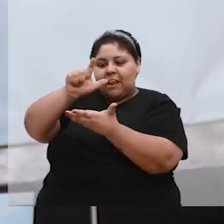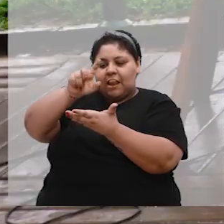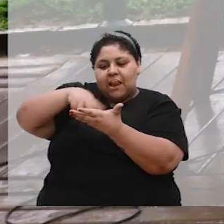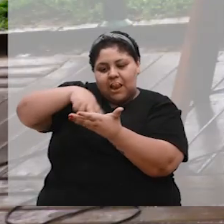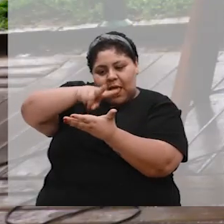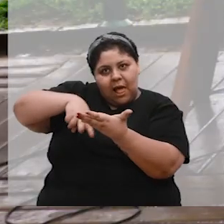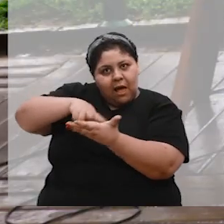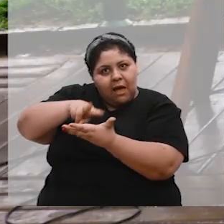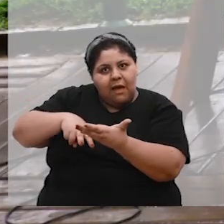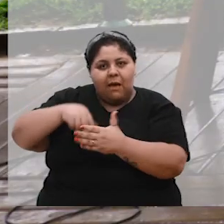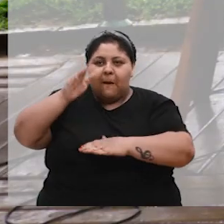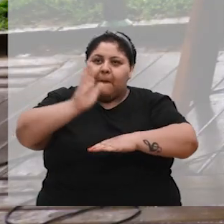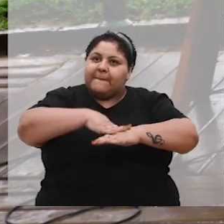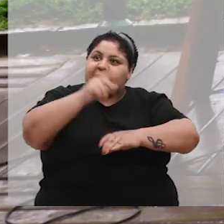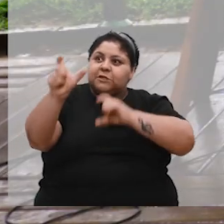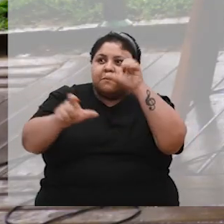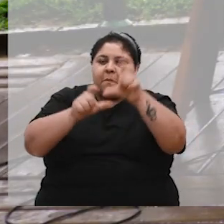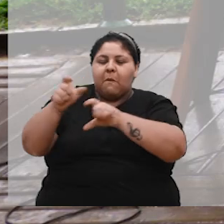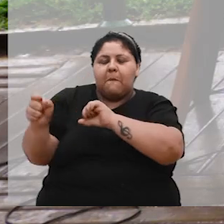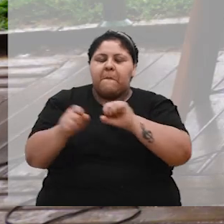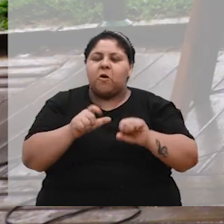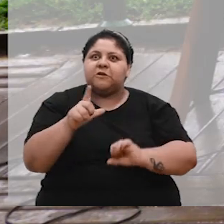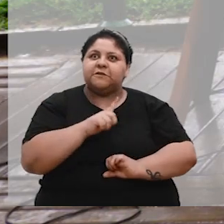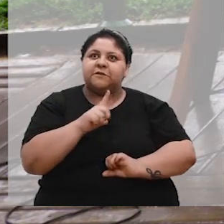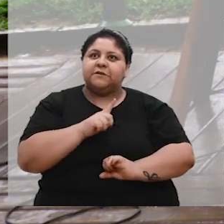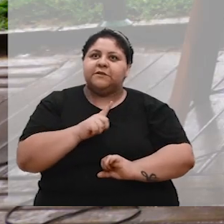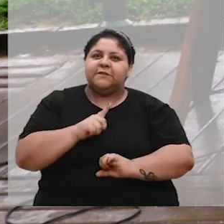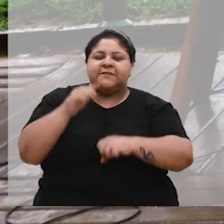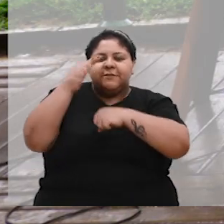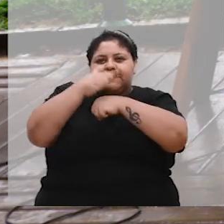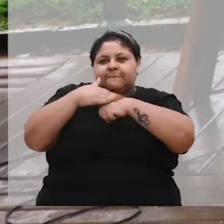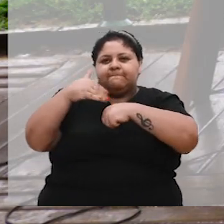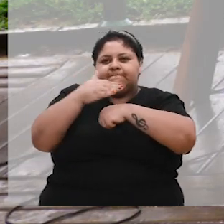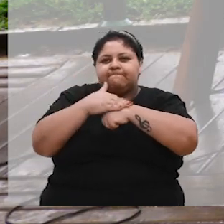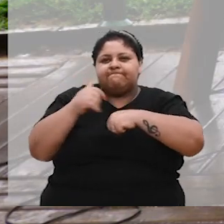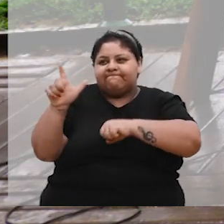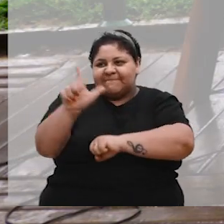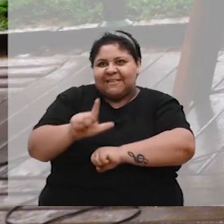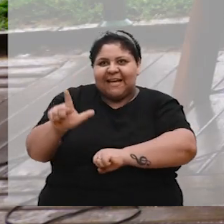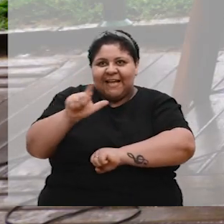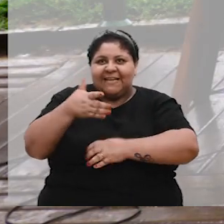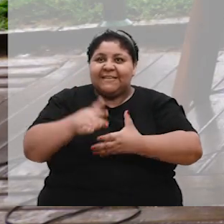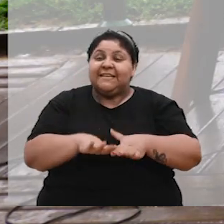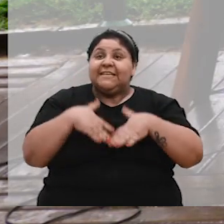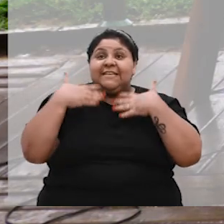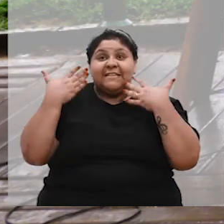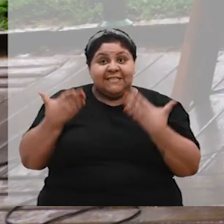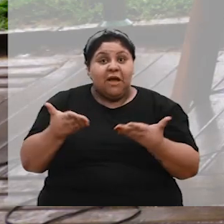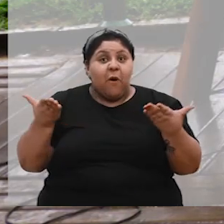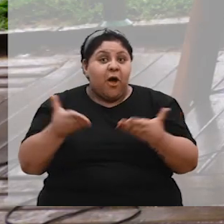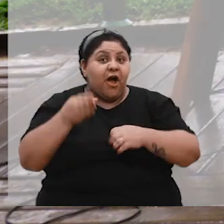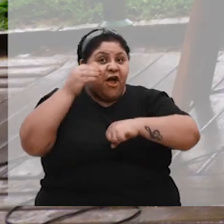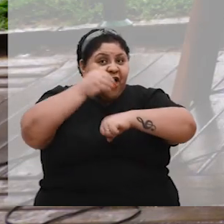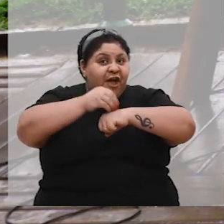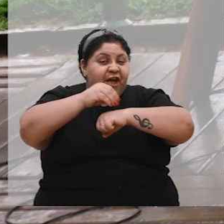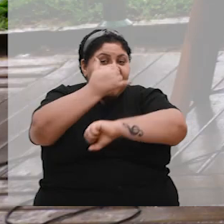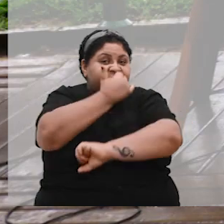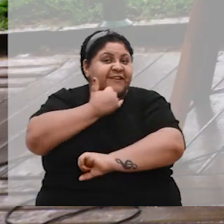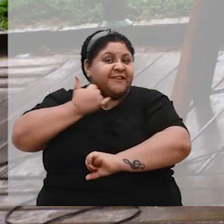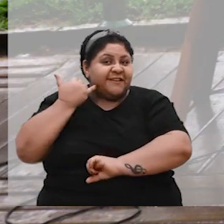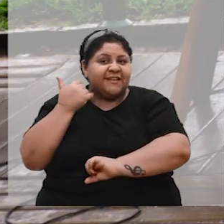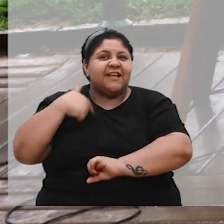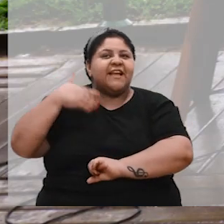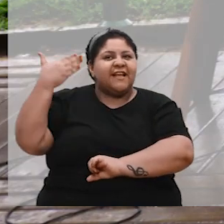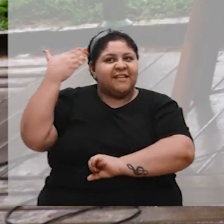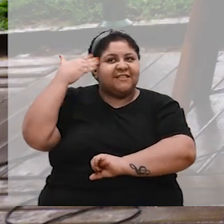mais leitores, né, possam ter esse carinho da literatura. Então fica aqui a dica do Frei Jaime, que eu sei que ele